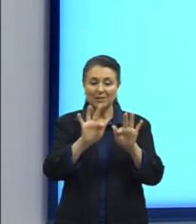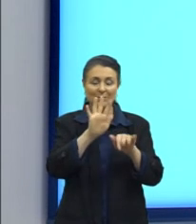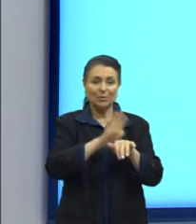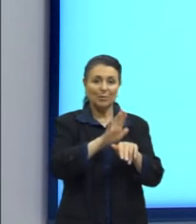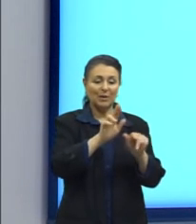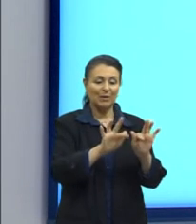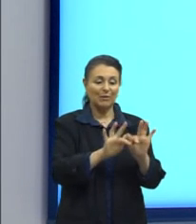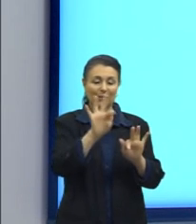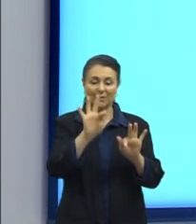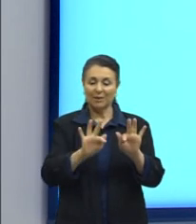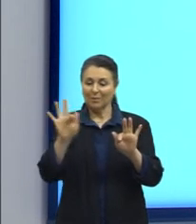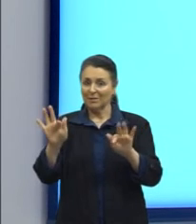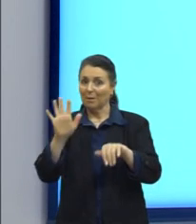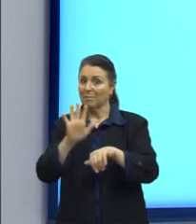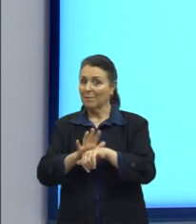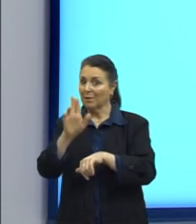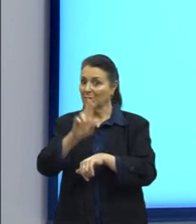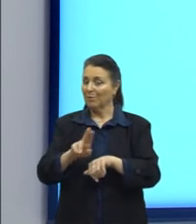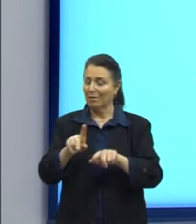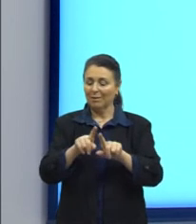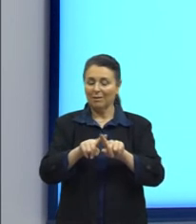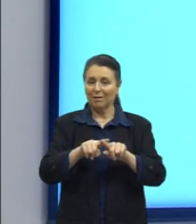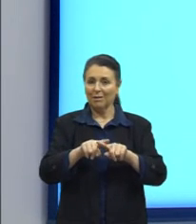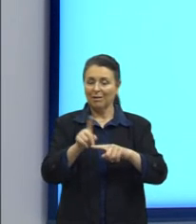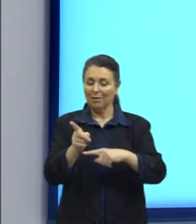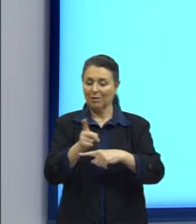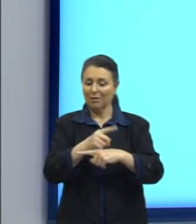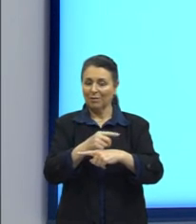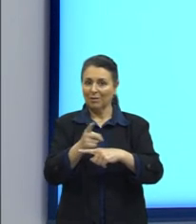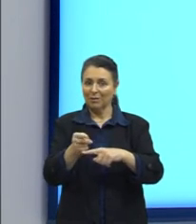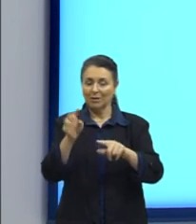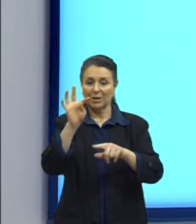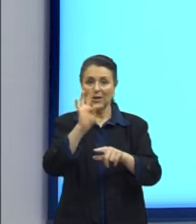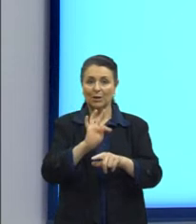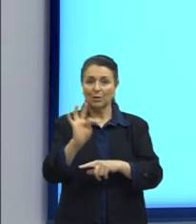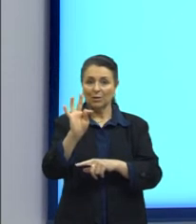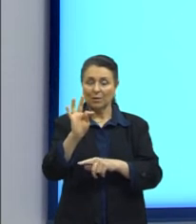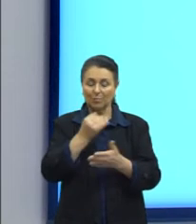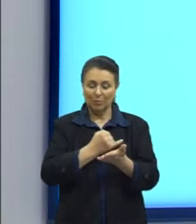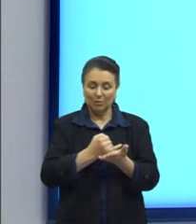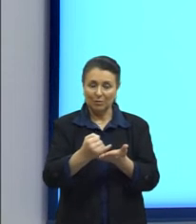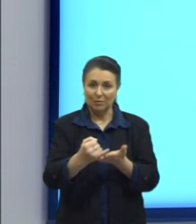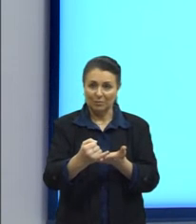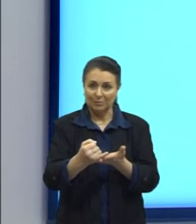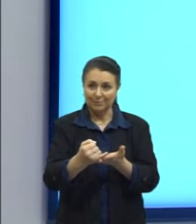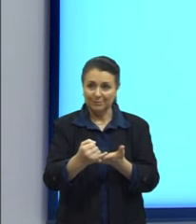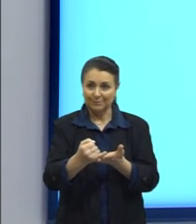do que de velocidade tempo e fase inicial